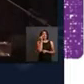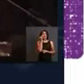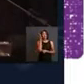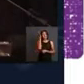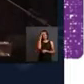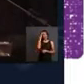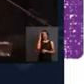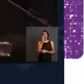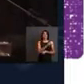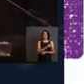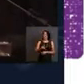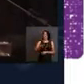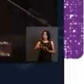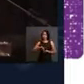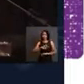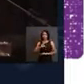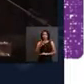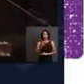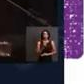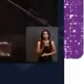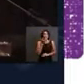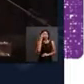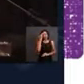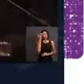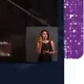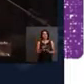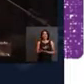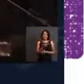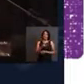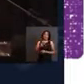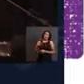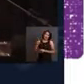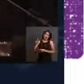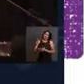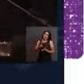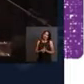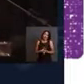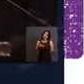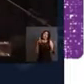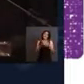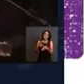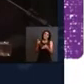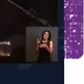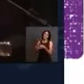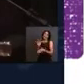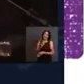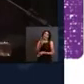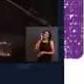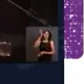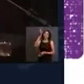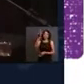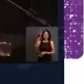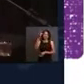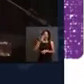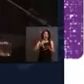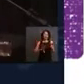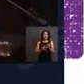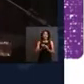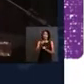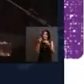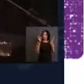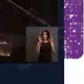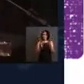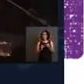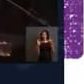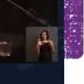bem sabemos, ela não tem mais grandes entraves ao longo da sua vida escolar. Daí a importância de